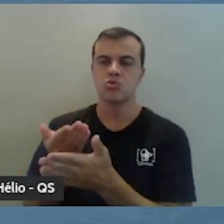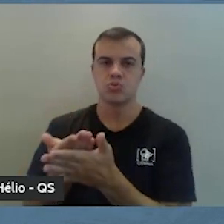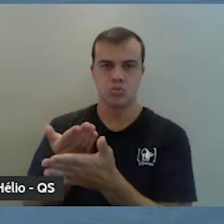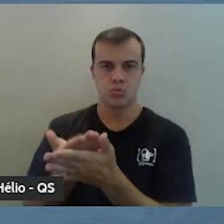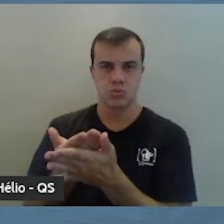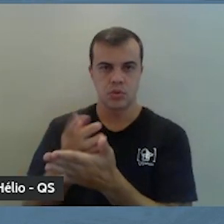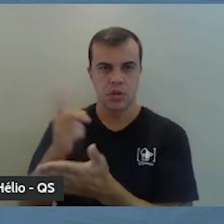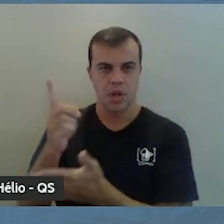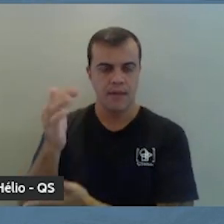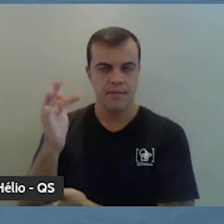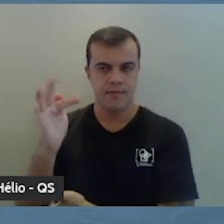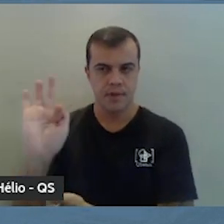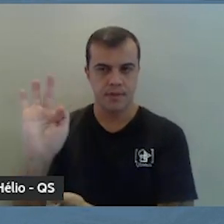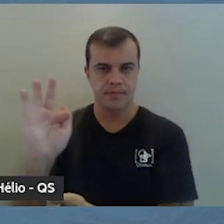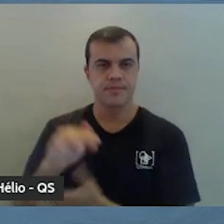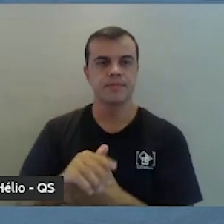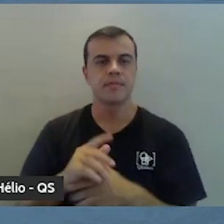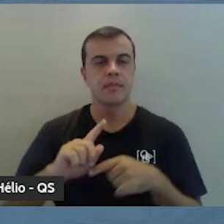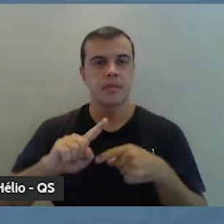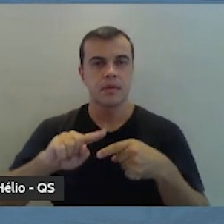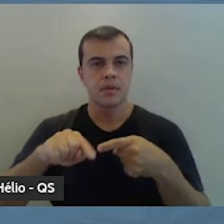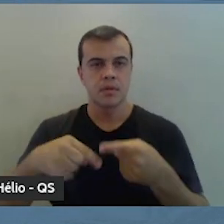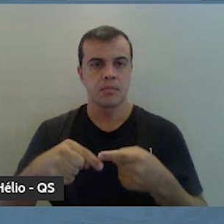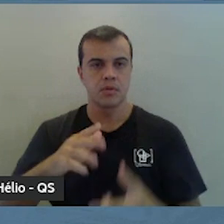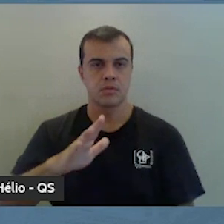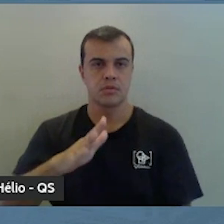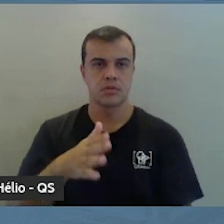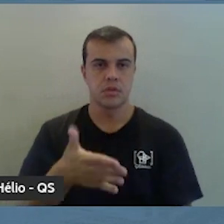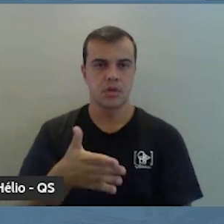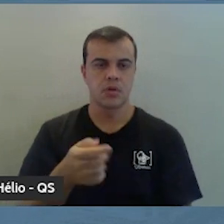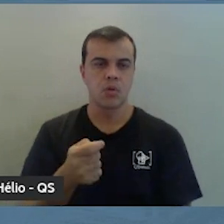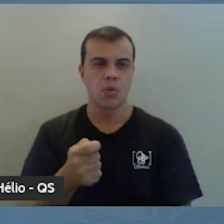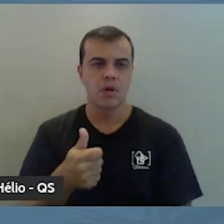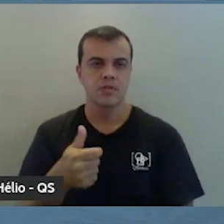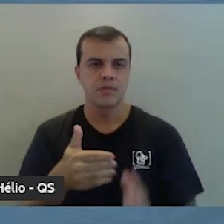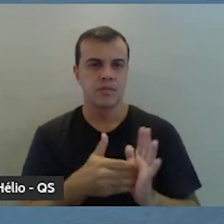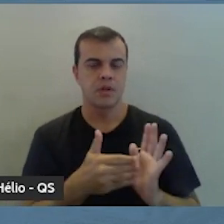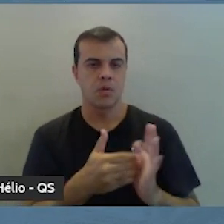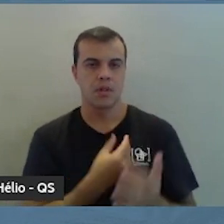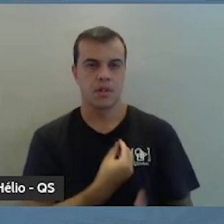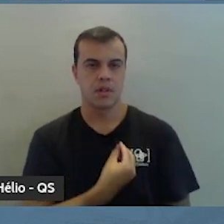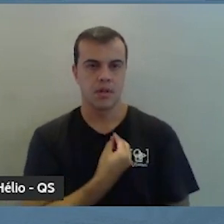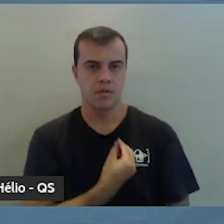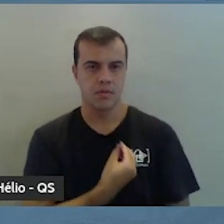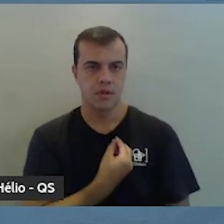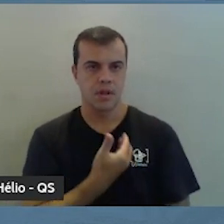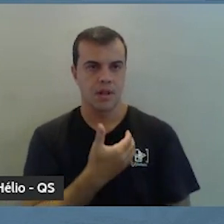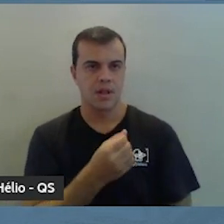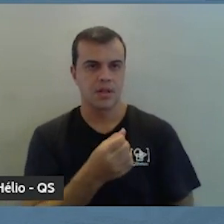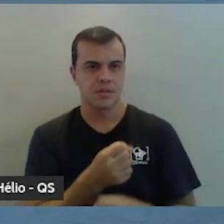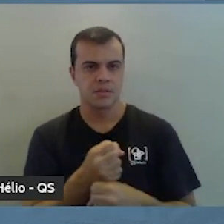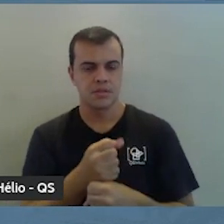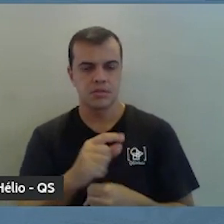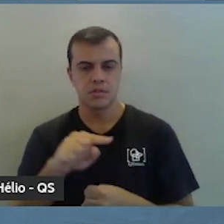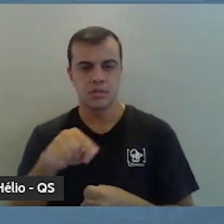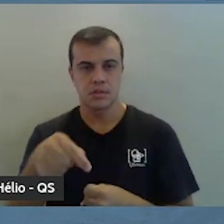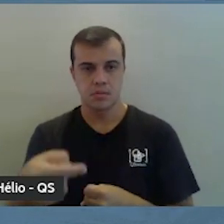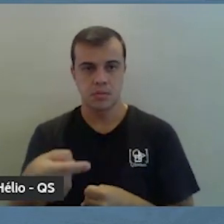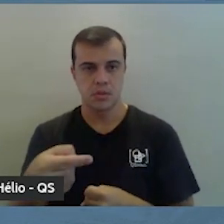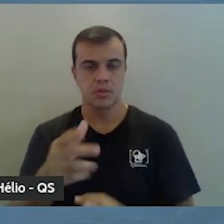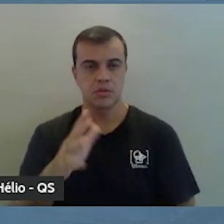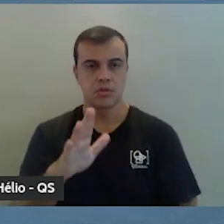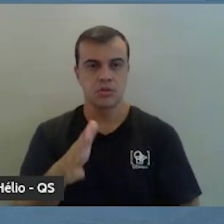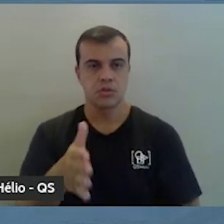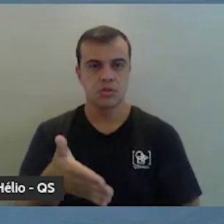Paris. Mais tarde, né, já quase no fim da vida, 10 anos depois, ele